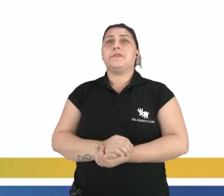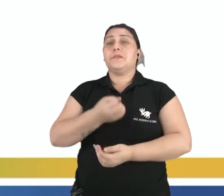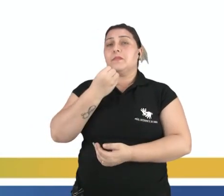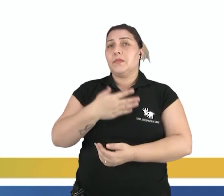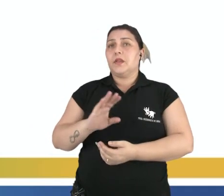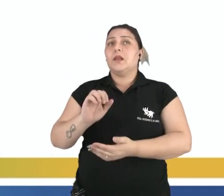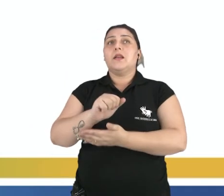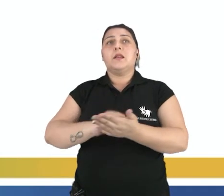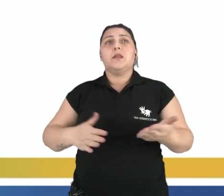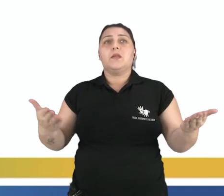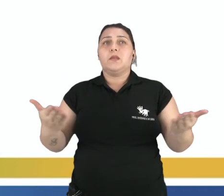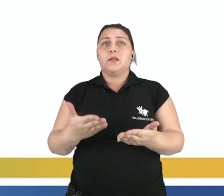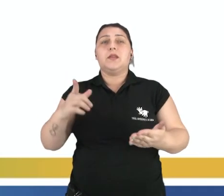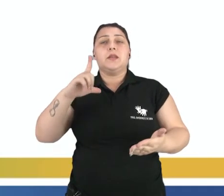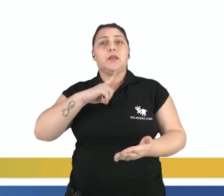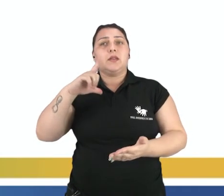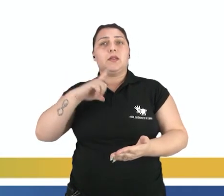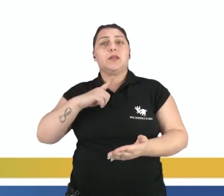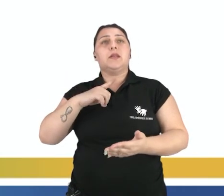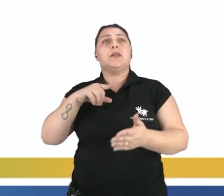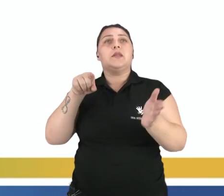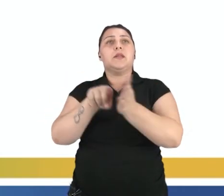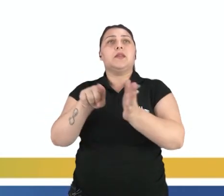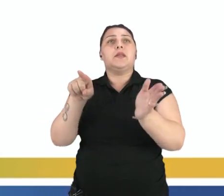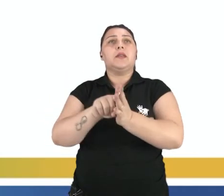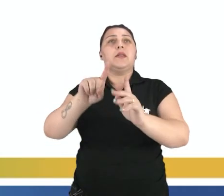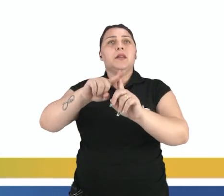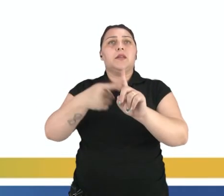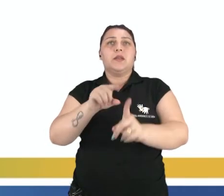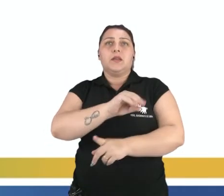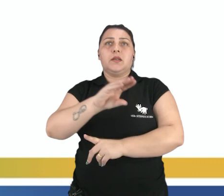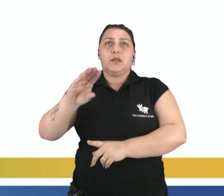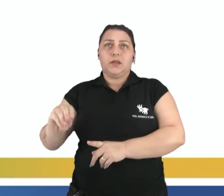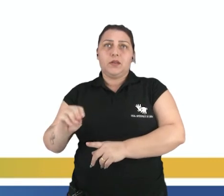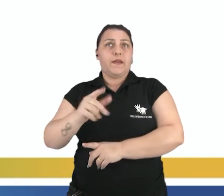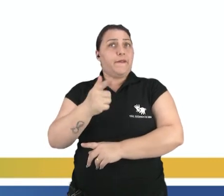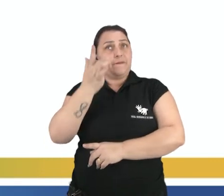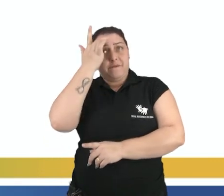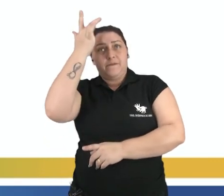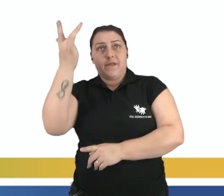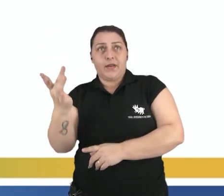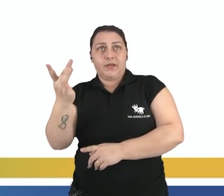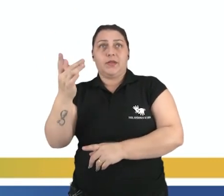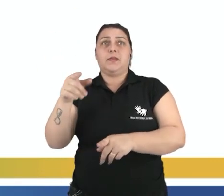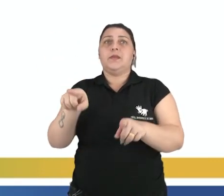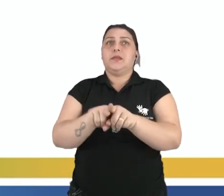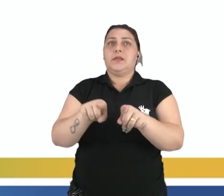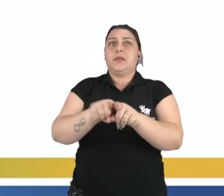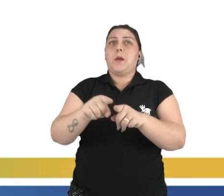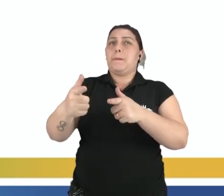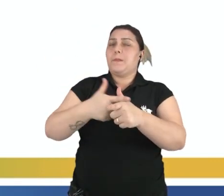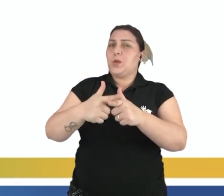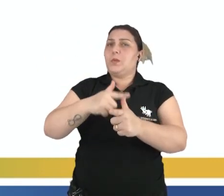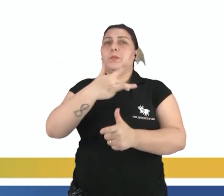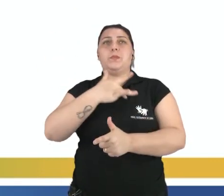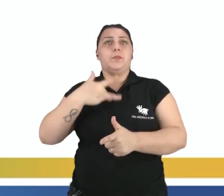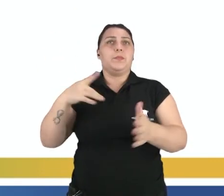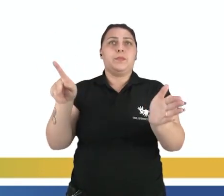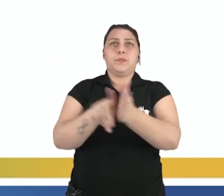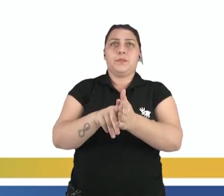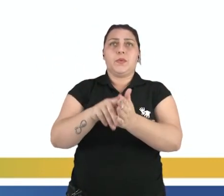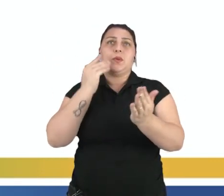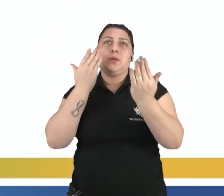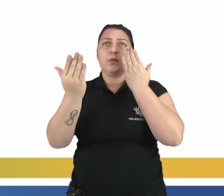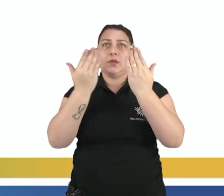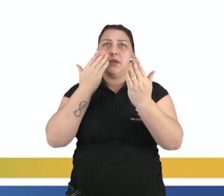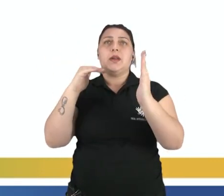Bom, no nosso Exercitando nós temos essa questão interessante. A gravidez na adolescência ela não é um processo fácil, sendo geralmente marcado por problemas